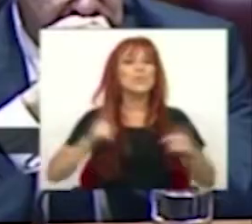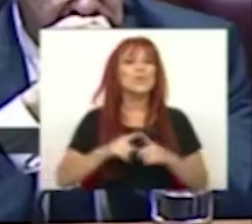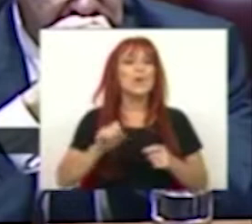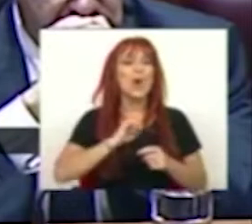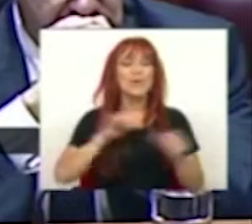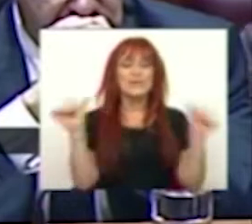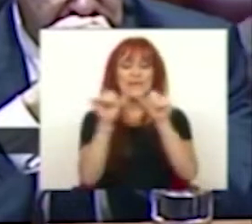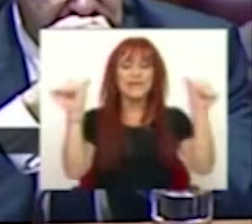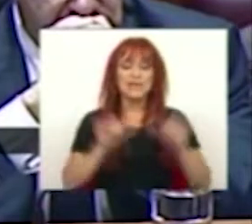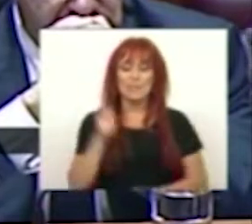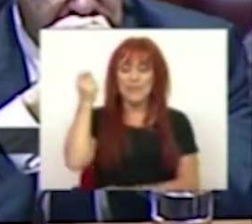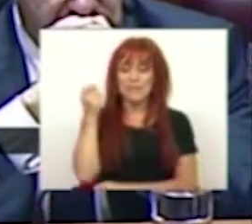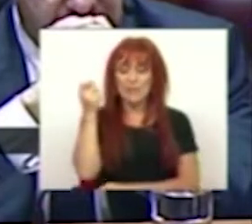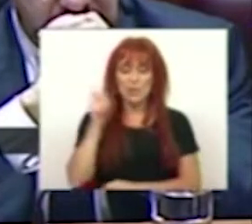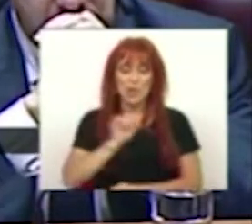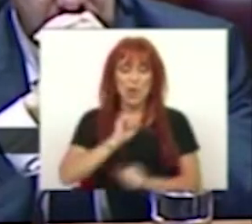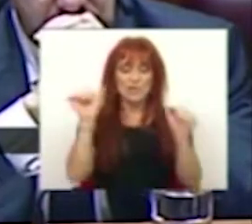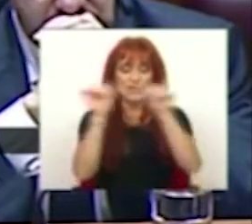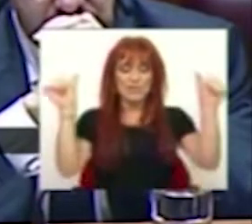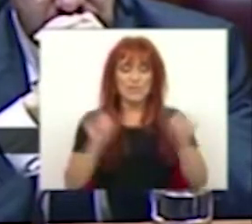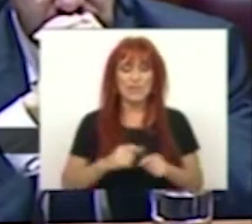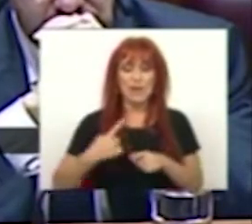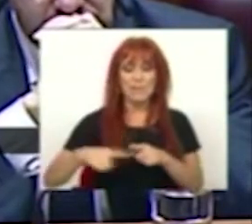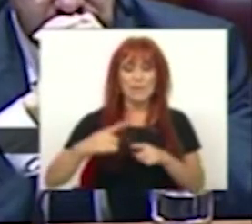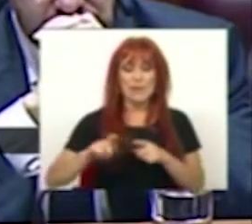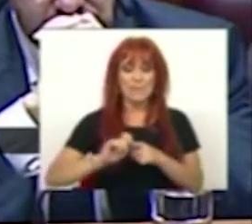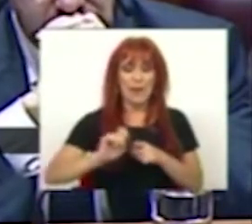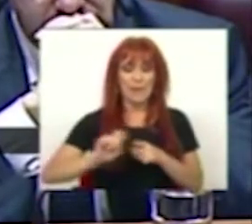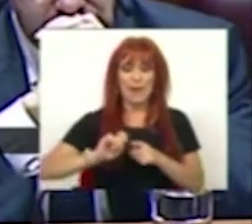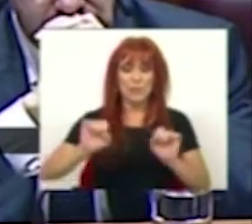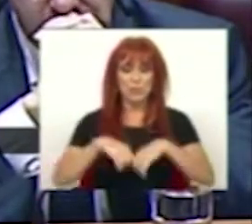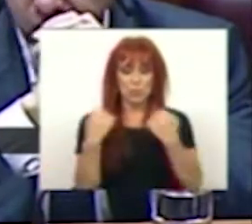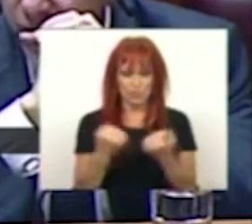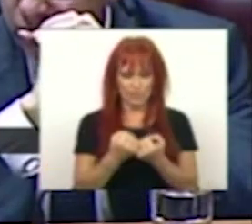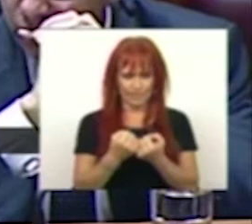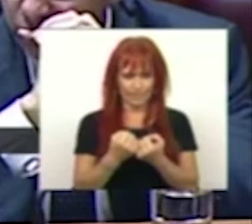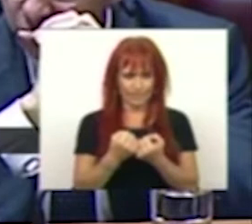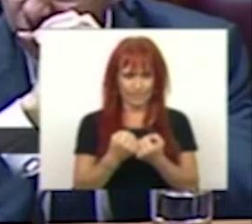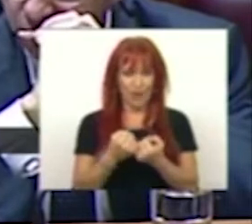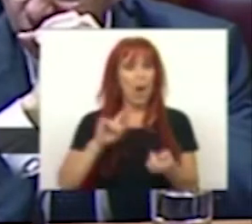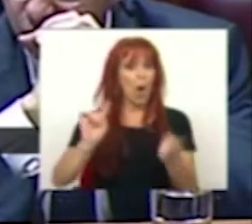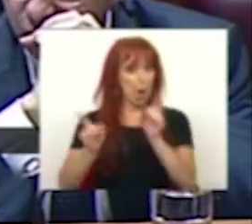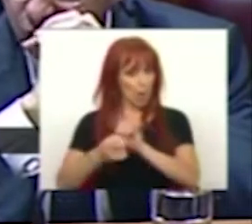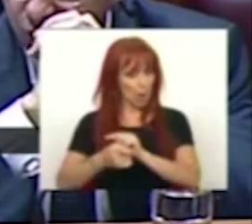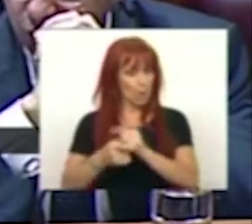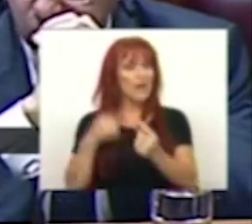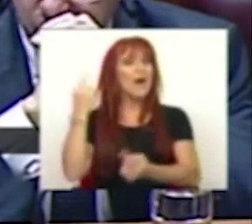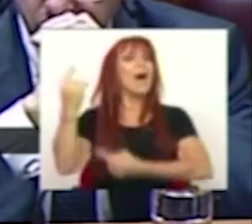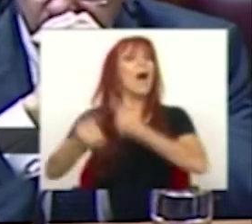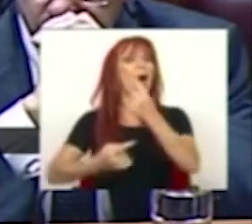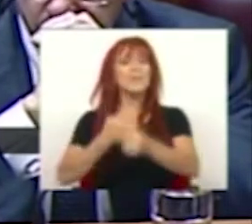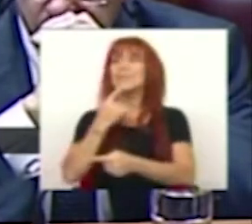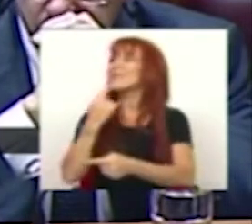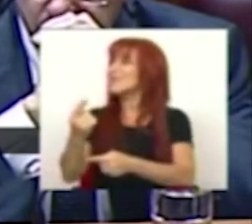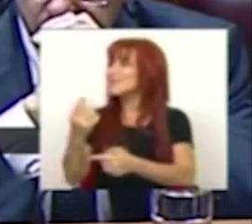O sistema de pensões e do nosso sistema de prestações sociais. Ao contrário do que por vezes se